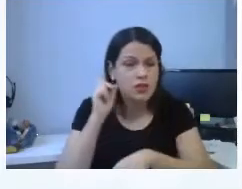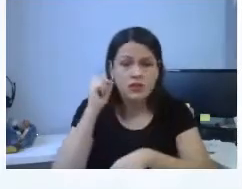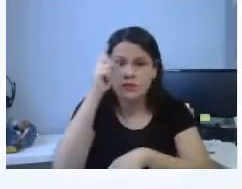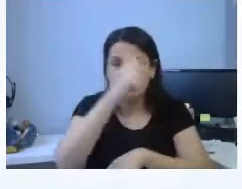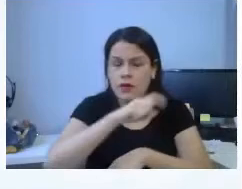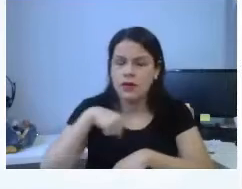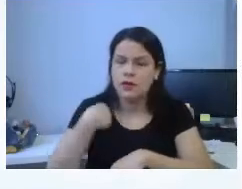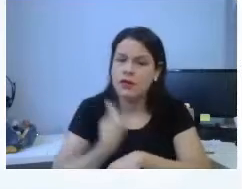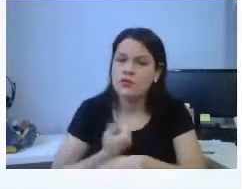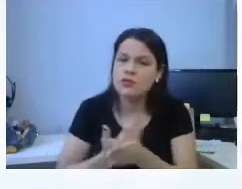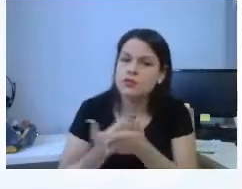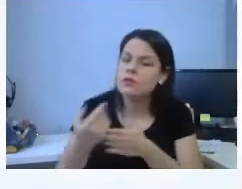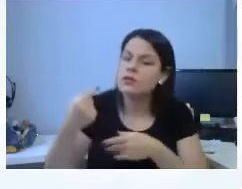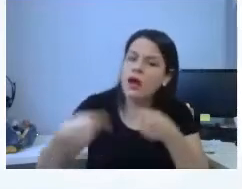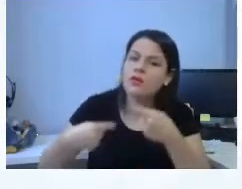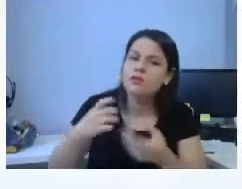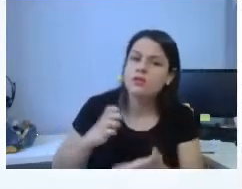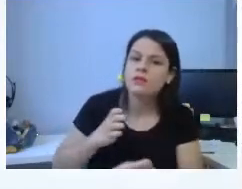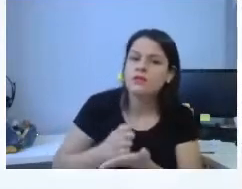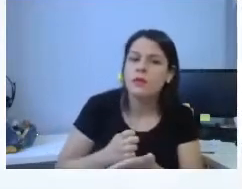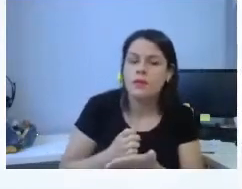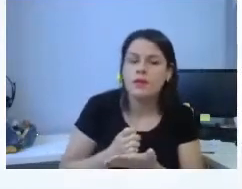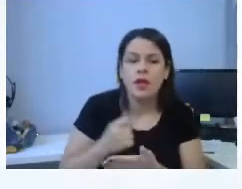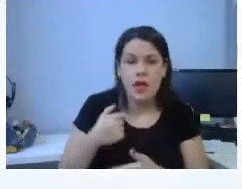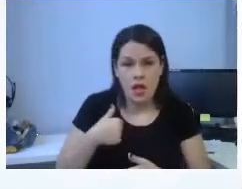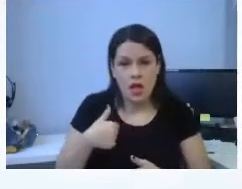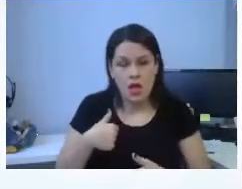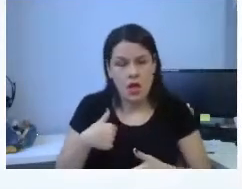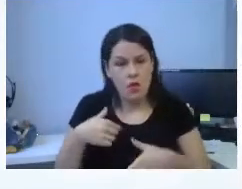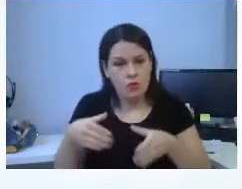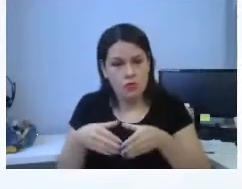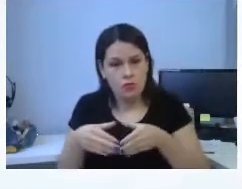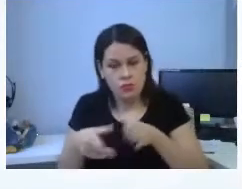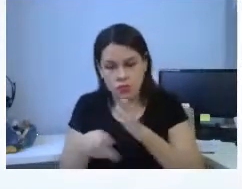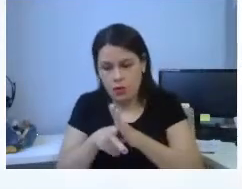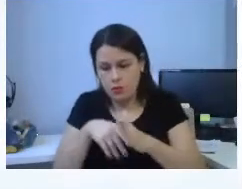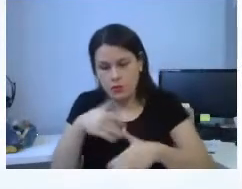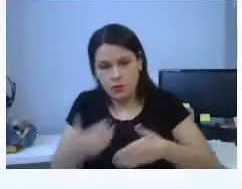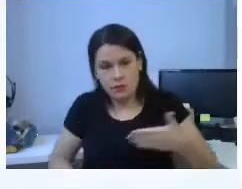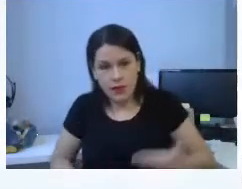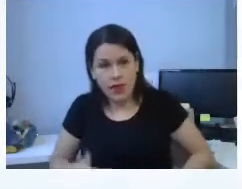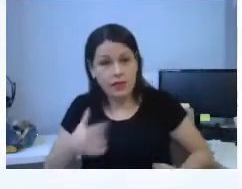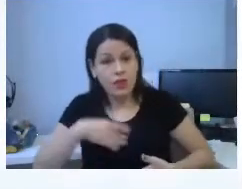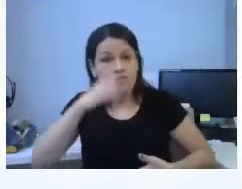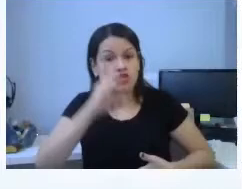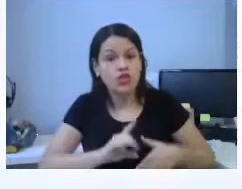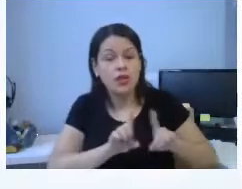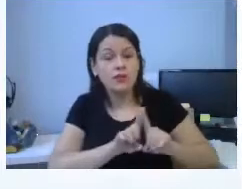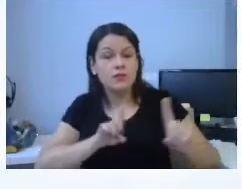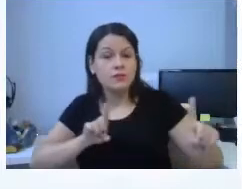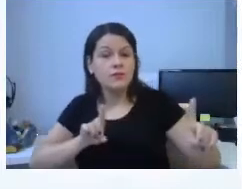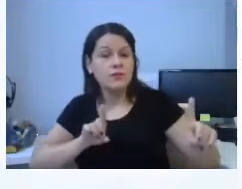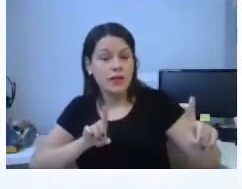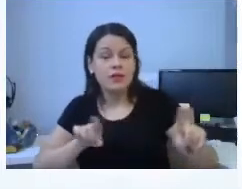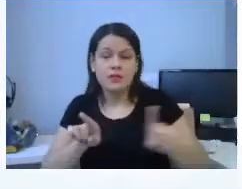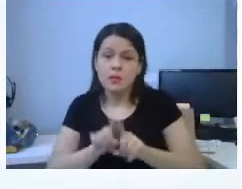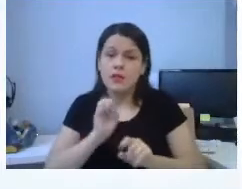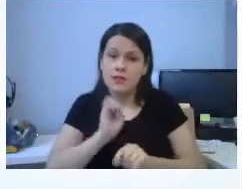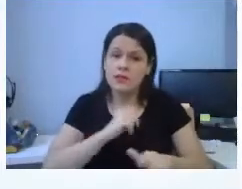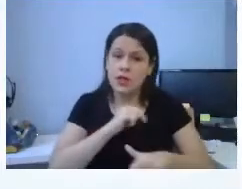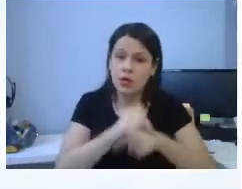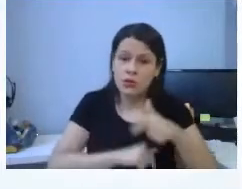gente venha a discutir isso. Como empregar o direito de desconexão, permitindo que o trabalho seja prestado de